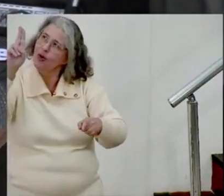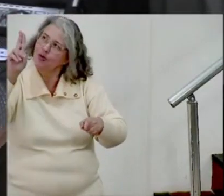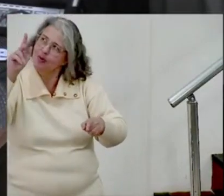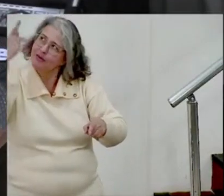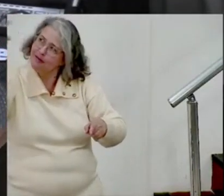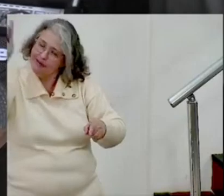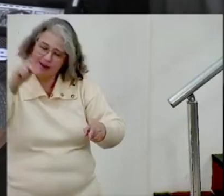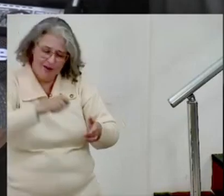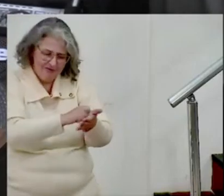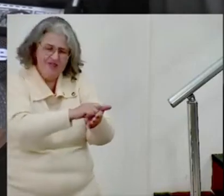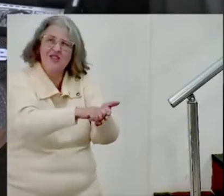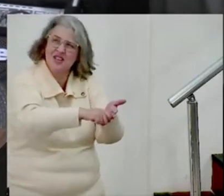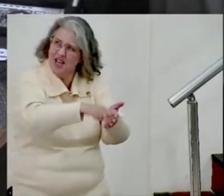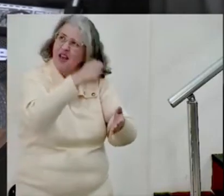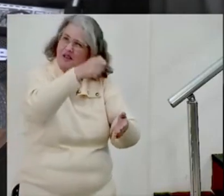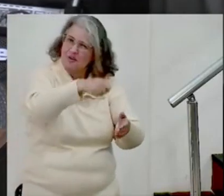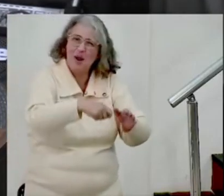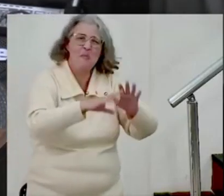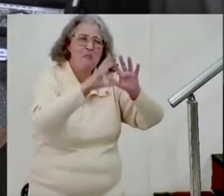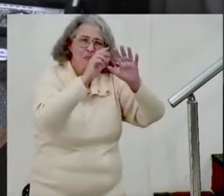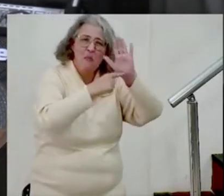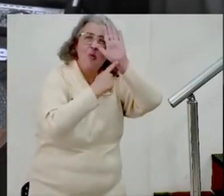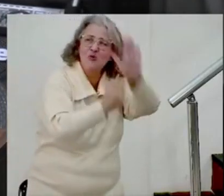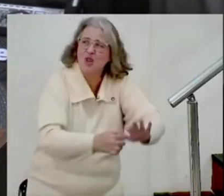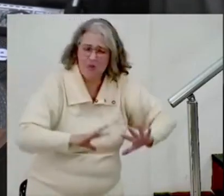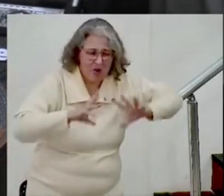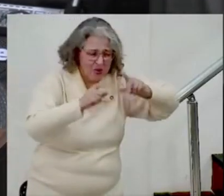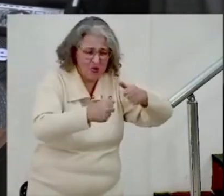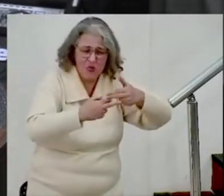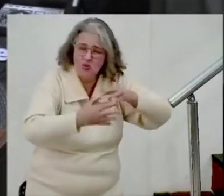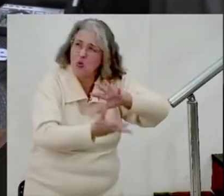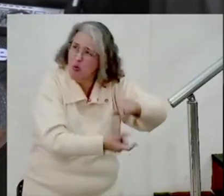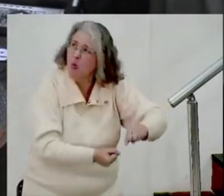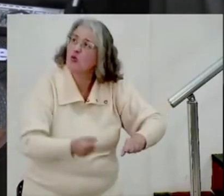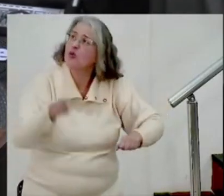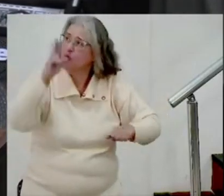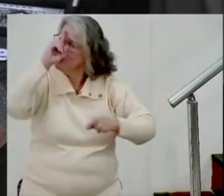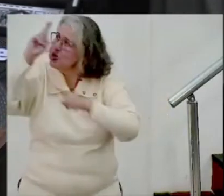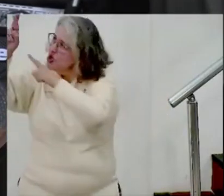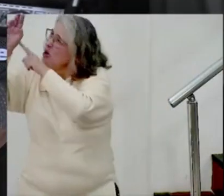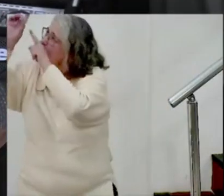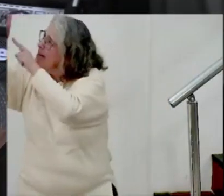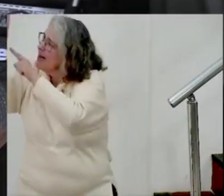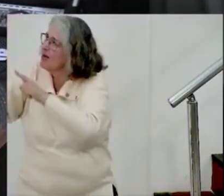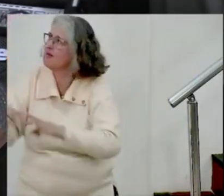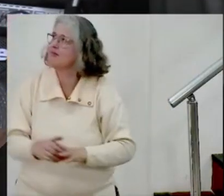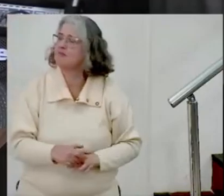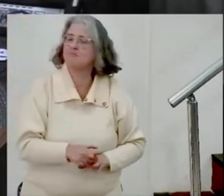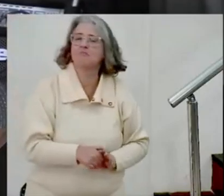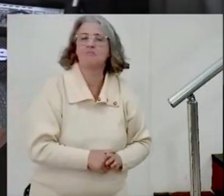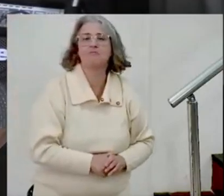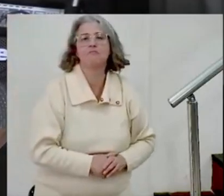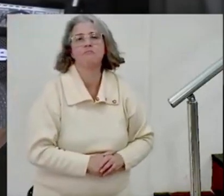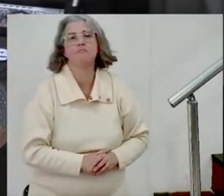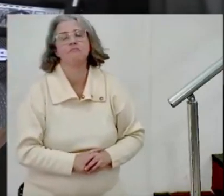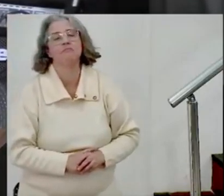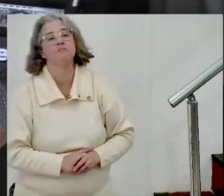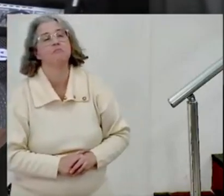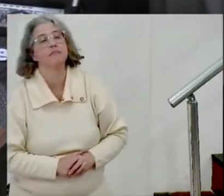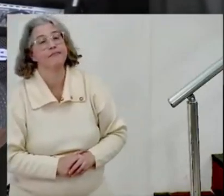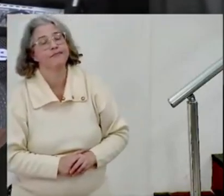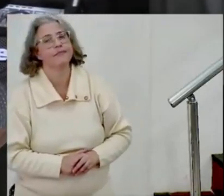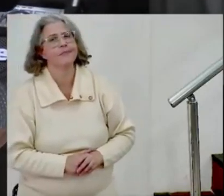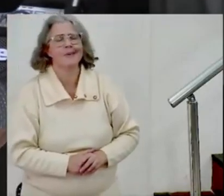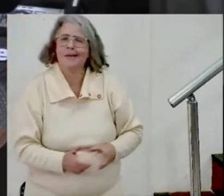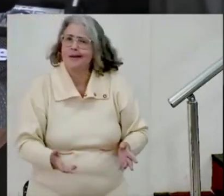Senaqueribe. E é assim que Ezequias ora. E aí então Deus manda responder. E a resposta de Deus parece estranha